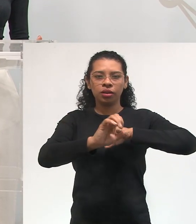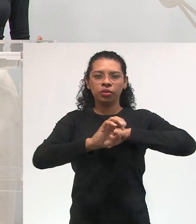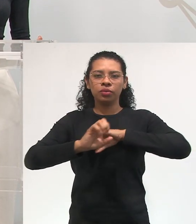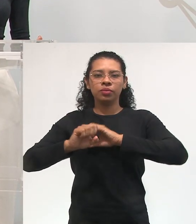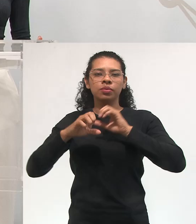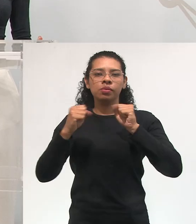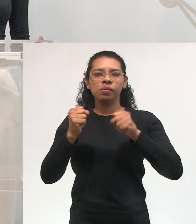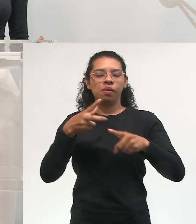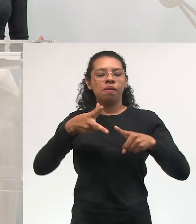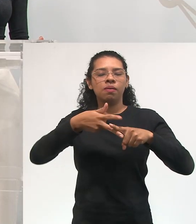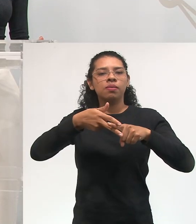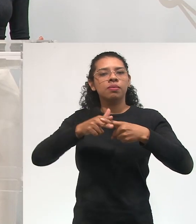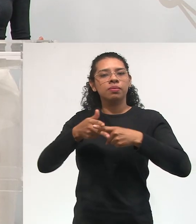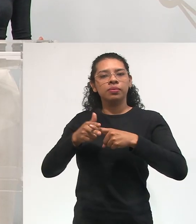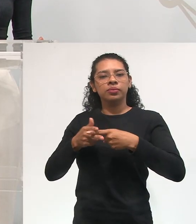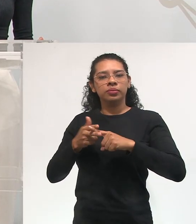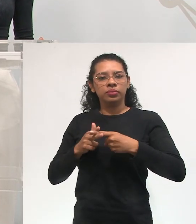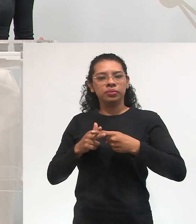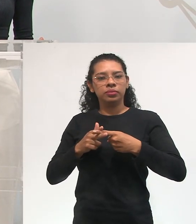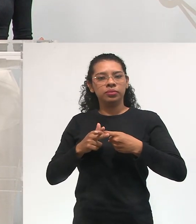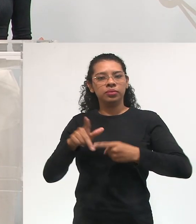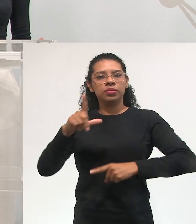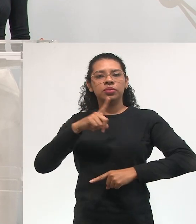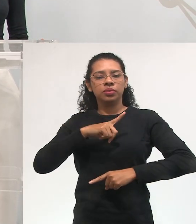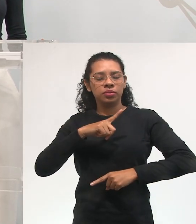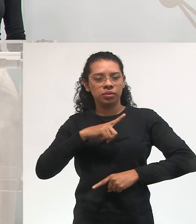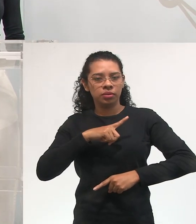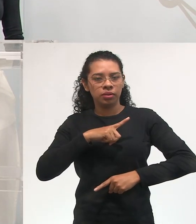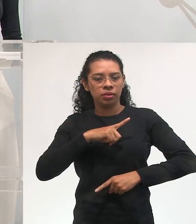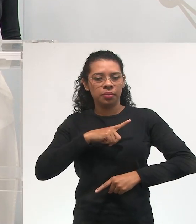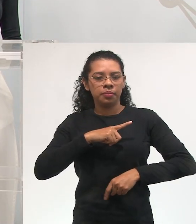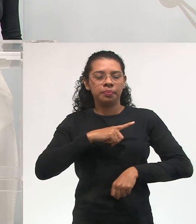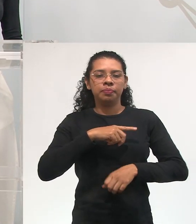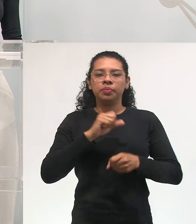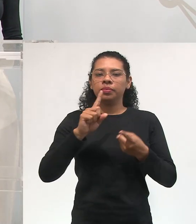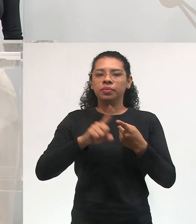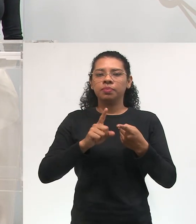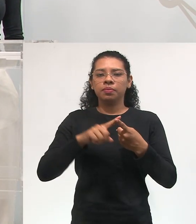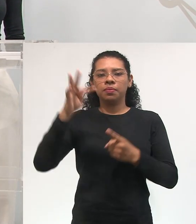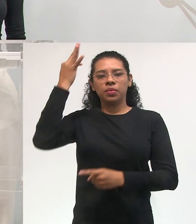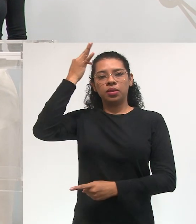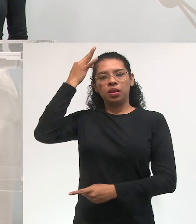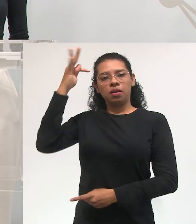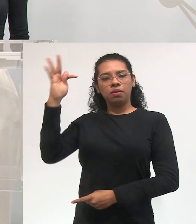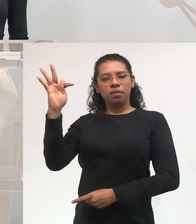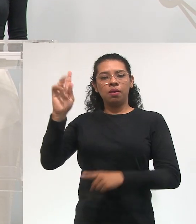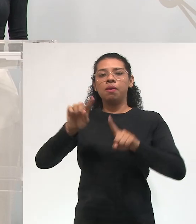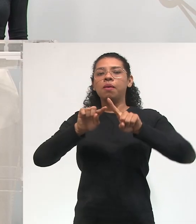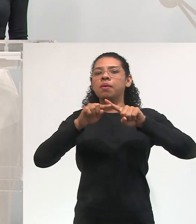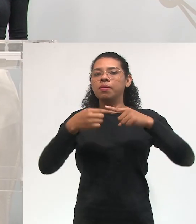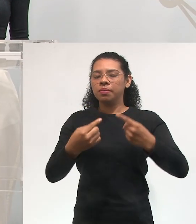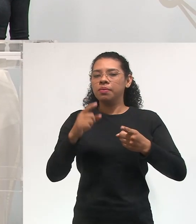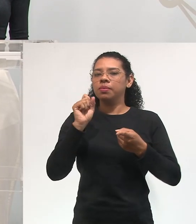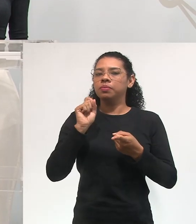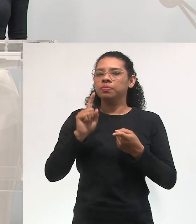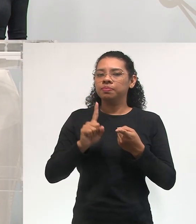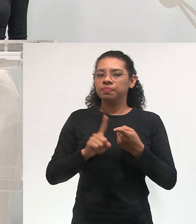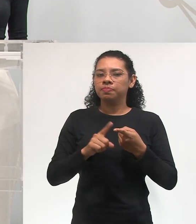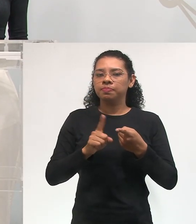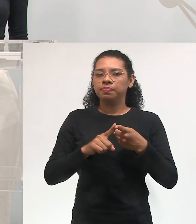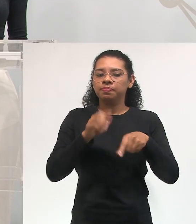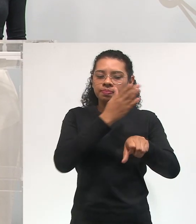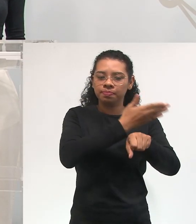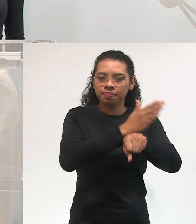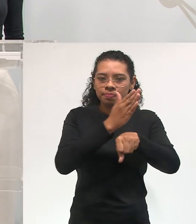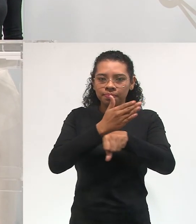essa ferramenta, né, de trabalhar a questão teórica, mas também de ser uma